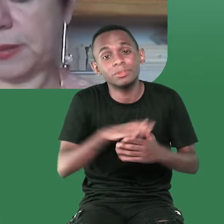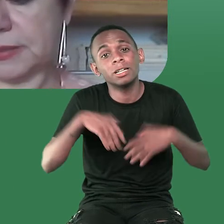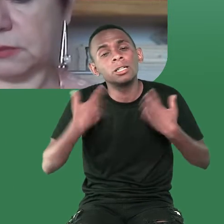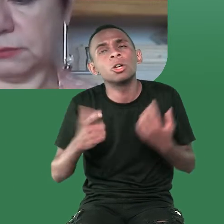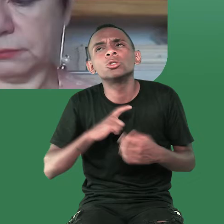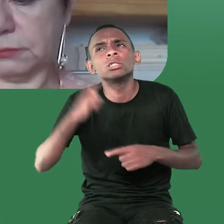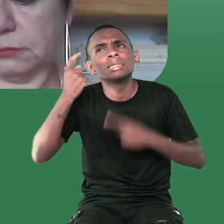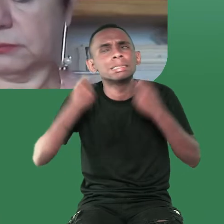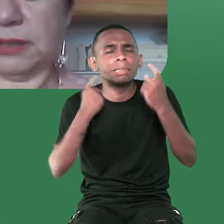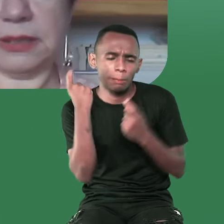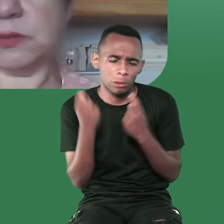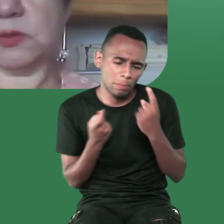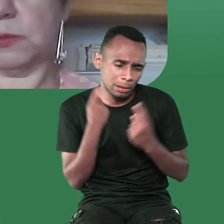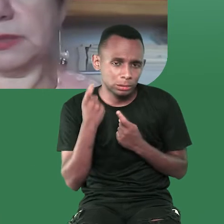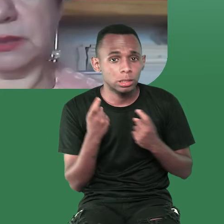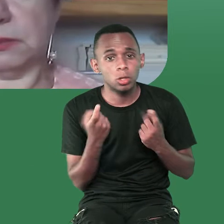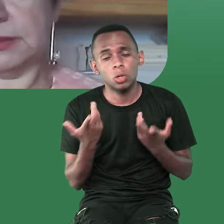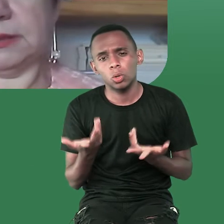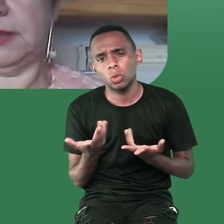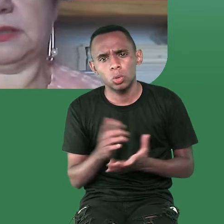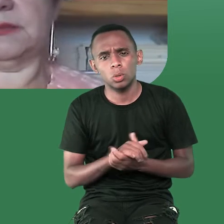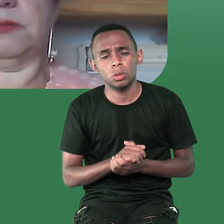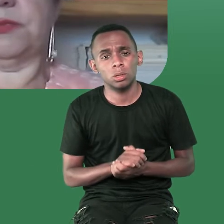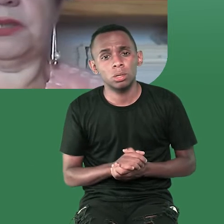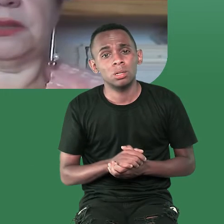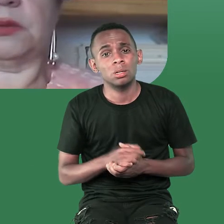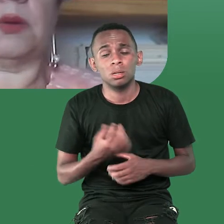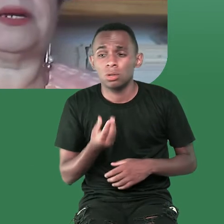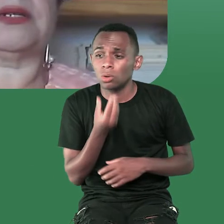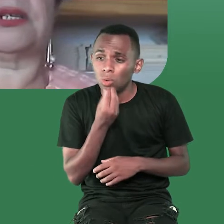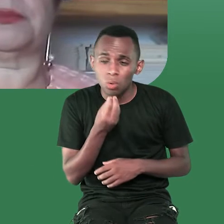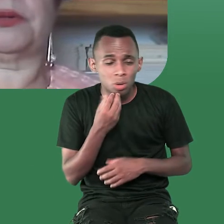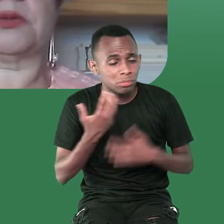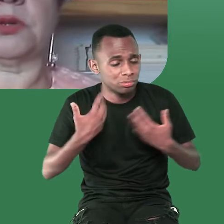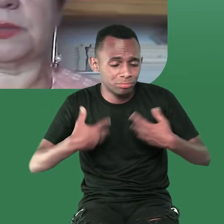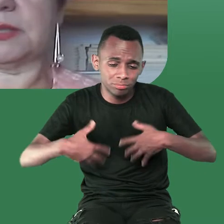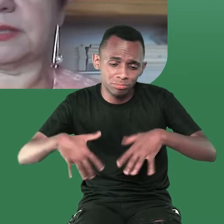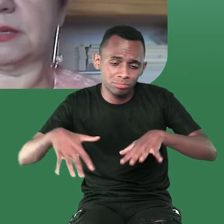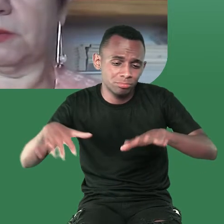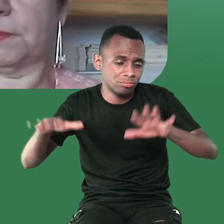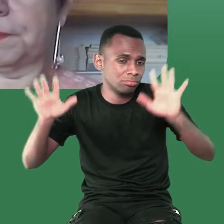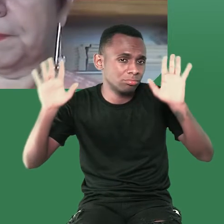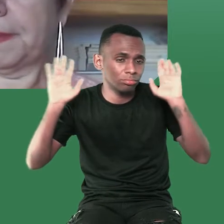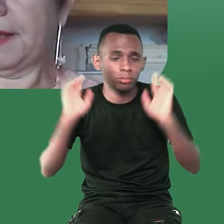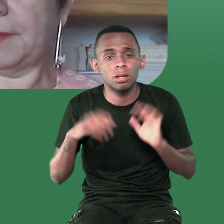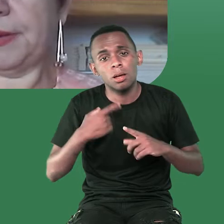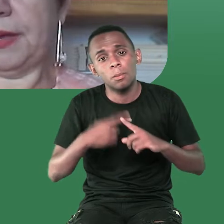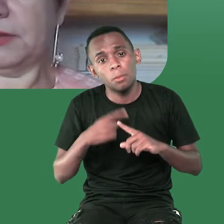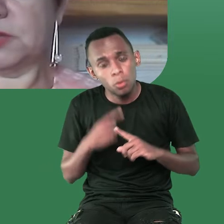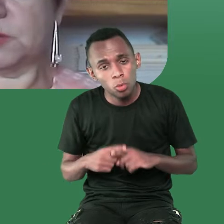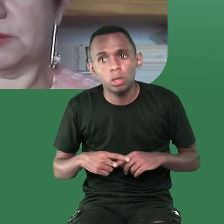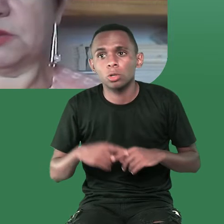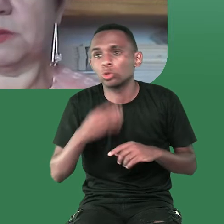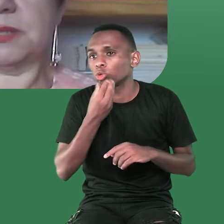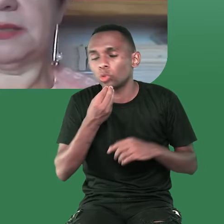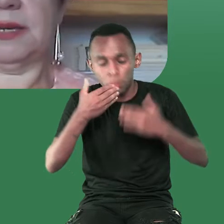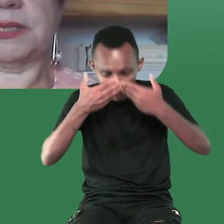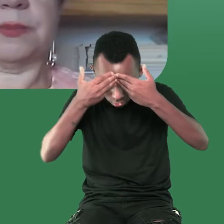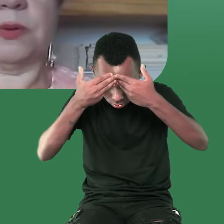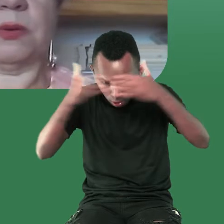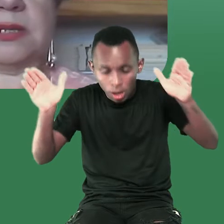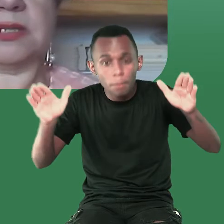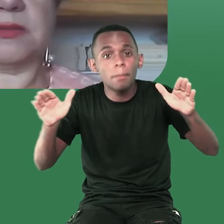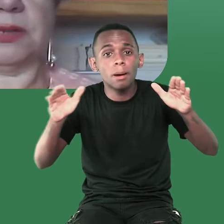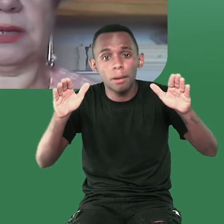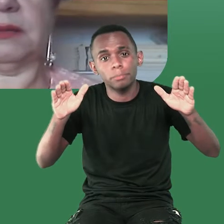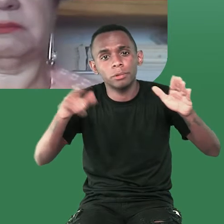essa preocupação. Em relação aos homens, não, assim, eles vão vir naturalmente, né? Porque os homens que são abertos, né, os homens que têm